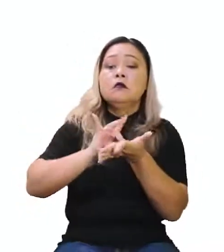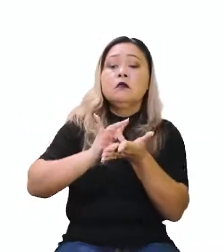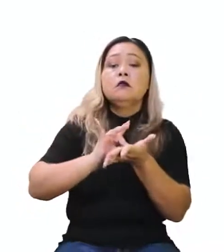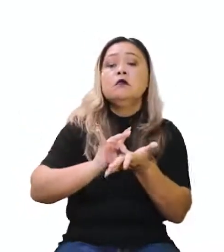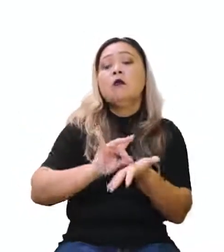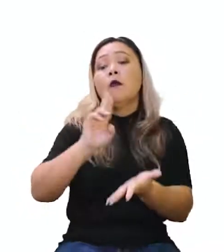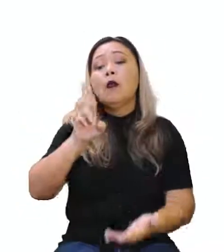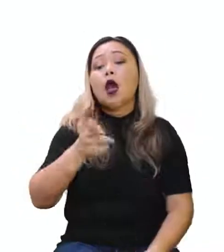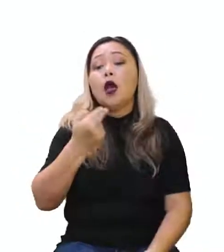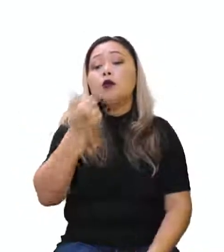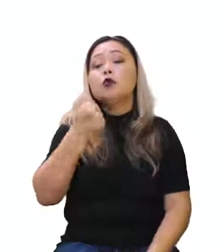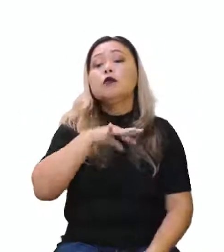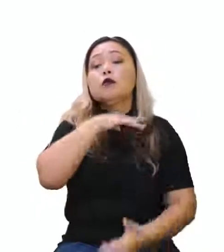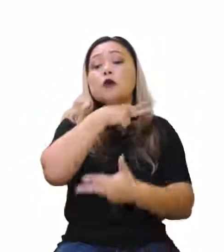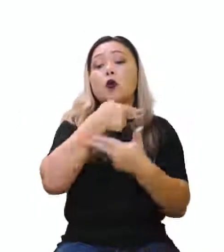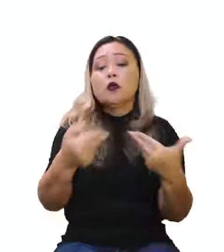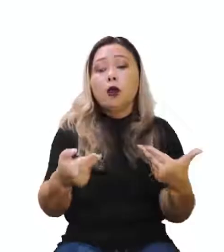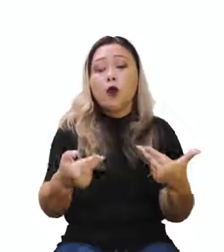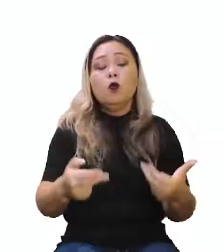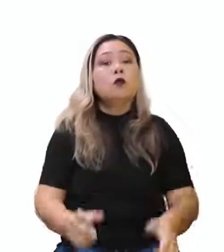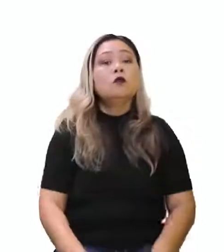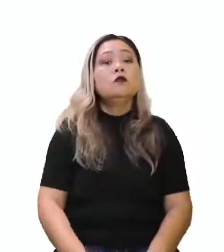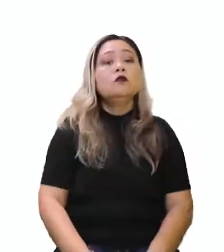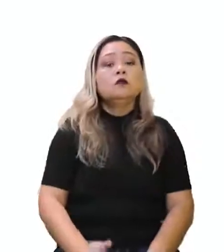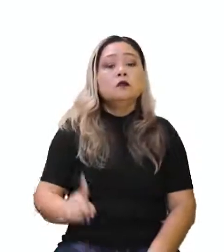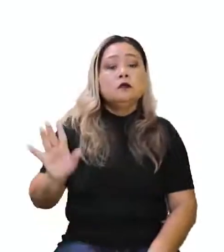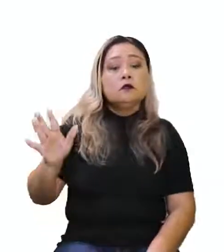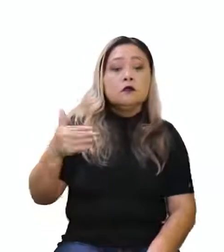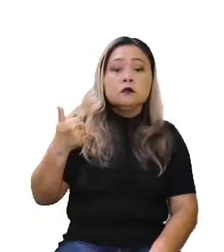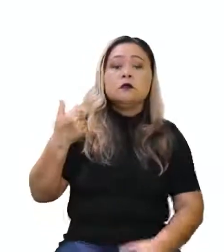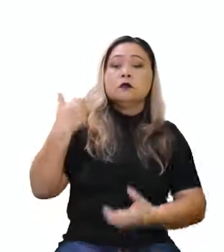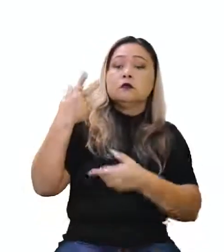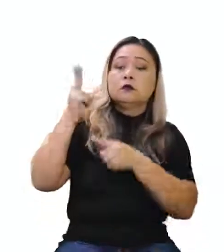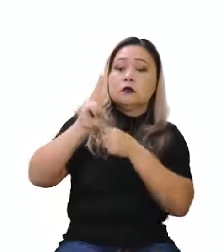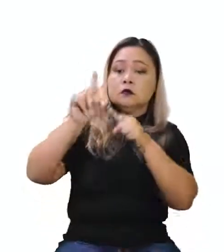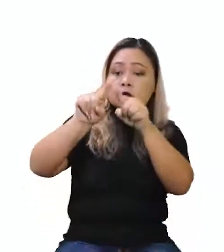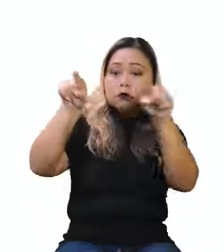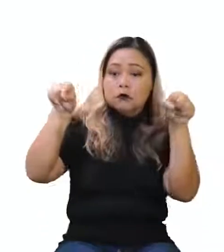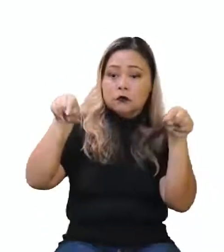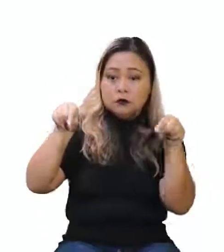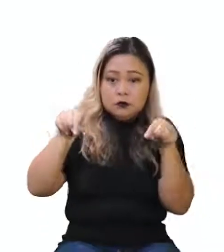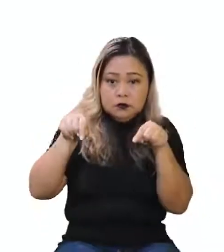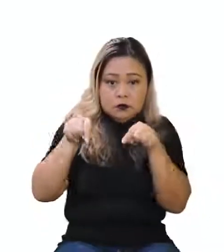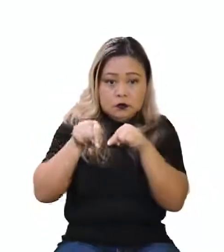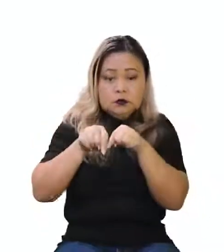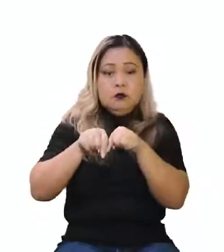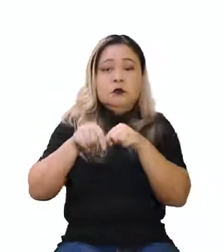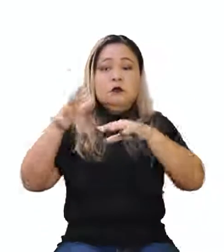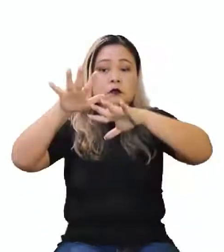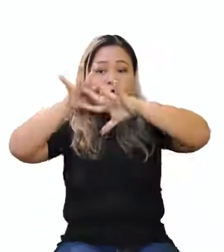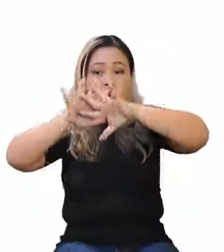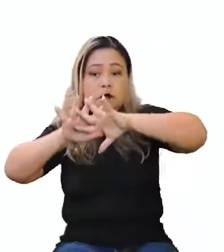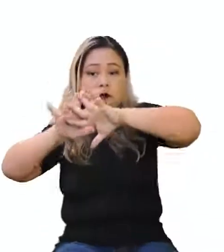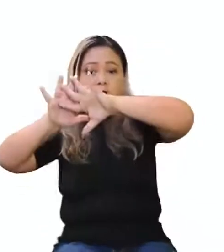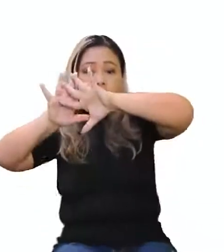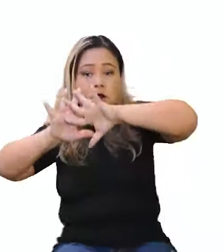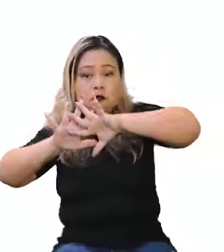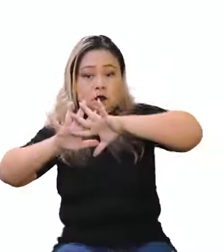é nutrição animal. Mesmo em criadores do sistema intensivo, aquilo que eles